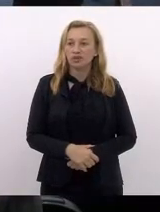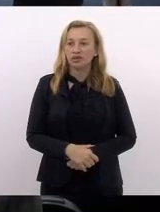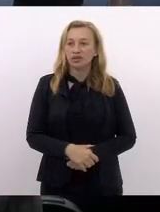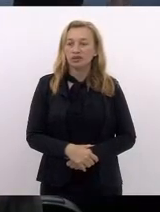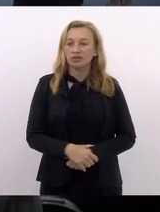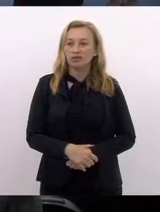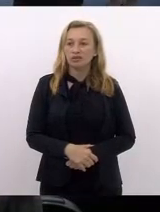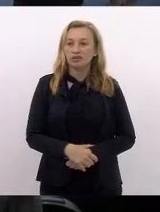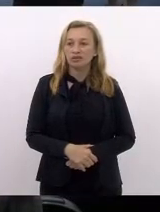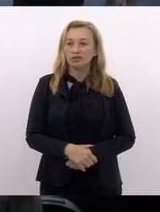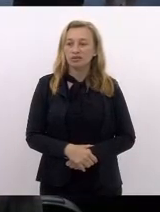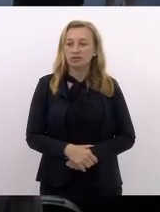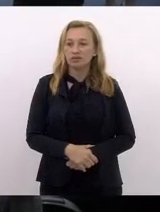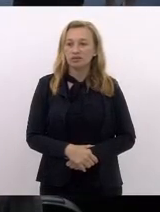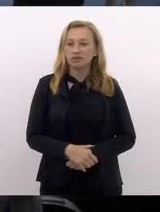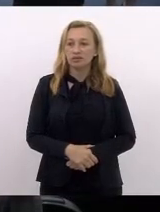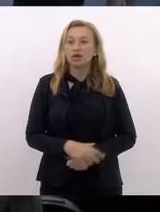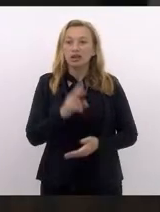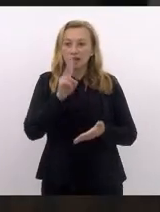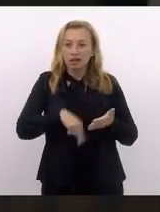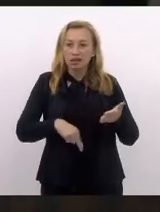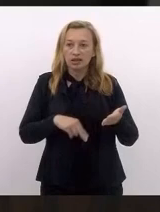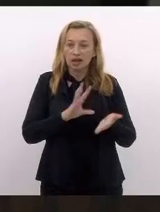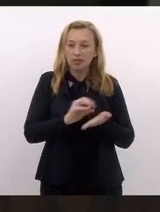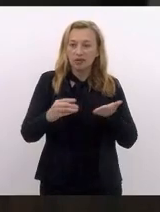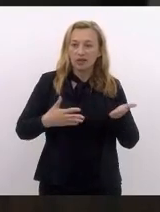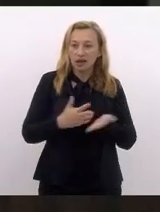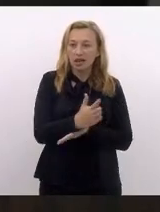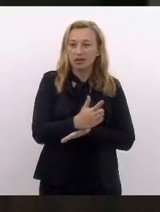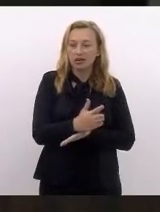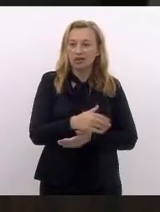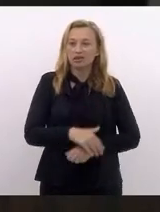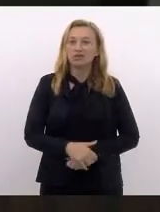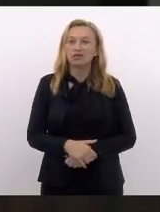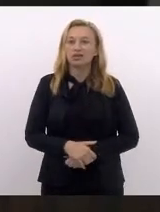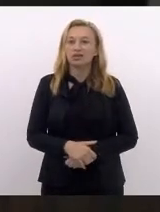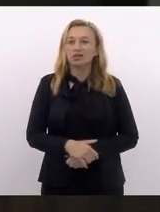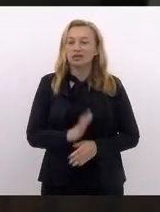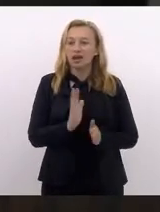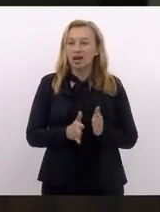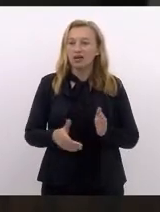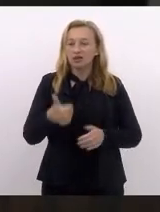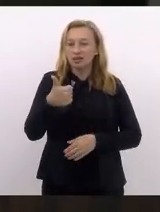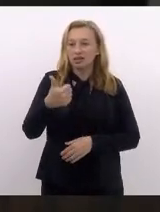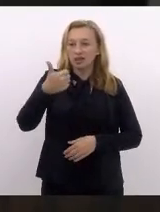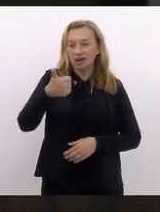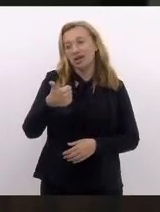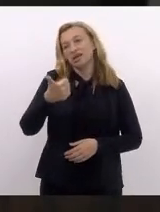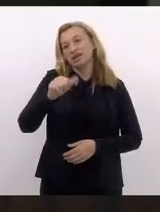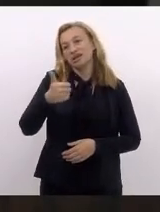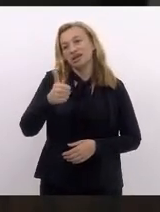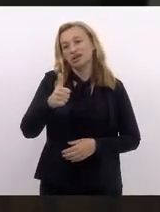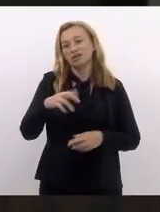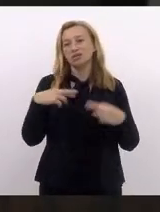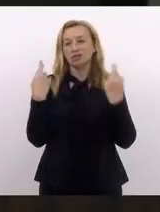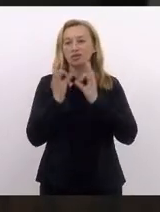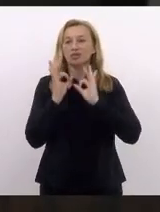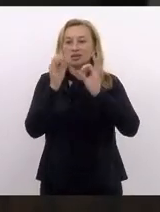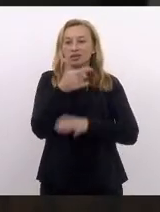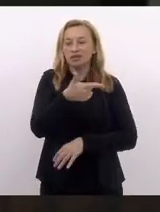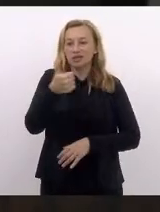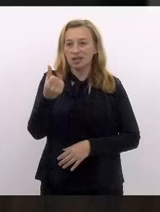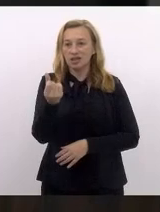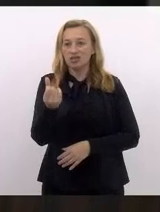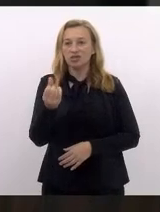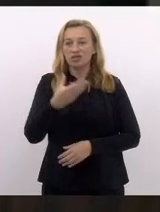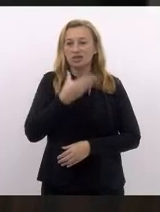E aí a lida e aprovada a ata passa-se a ordem da 11ª sessão jogada do dia16 de